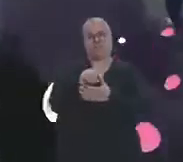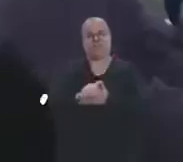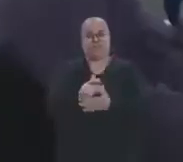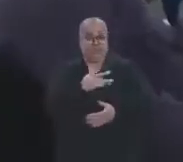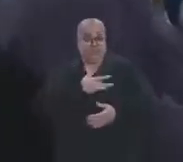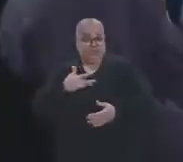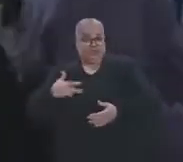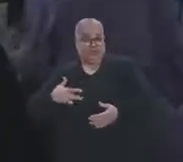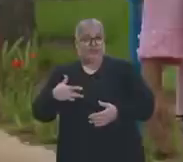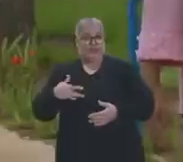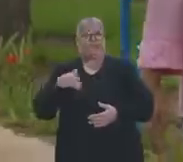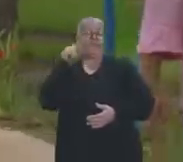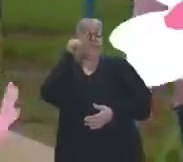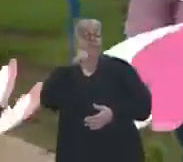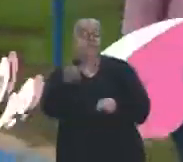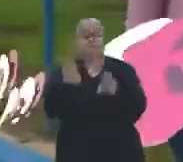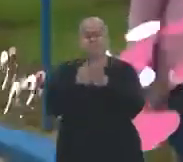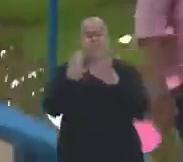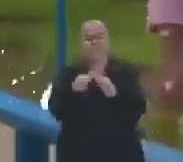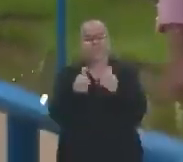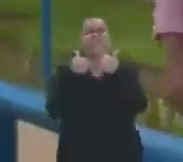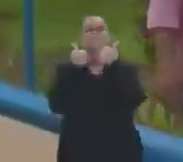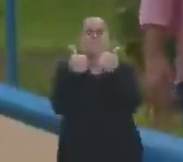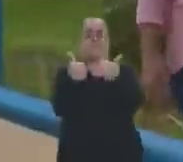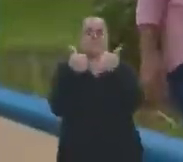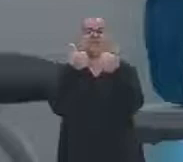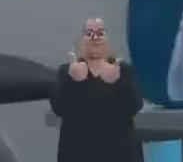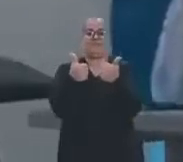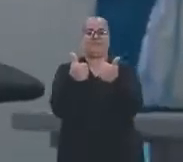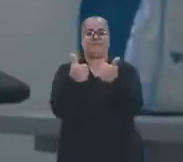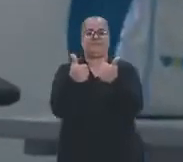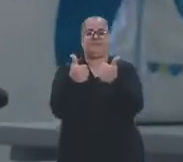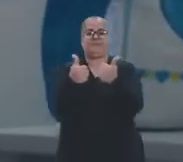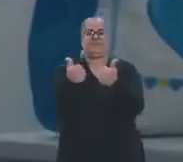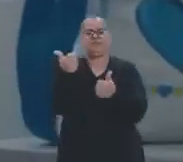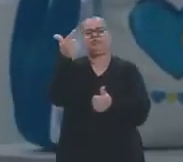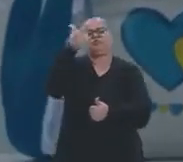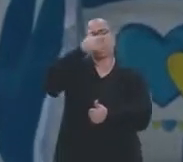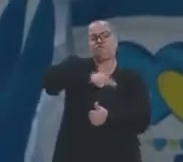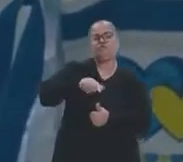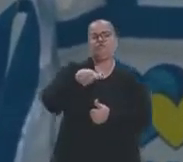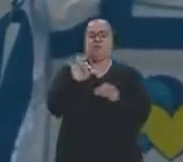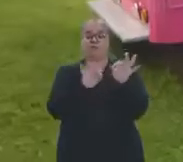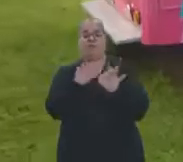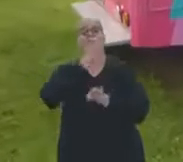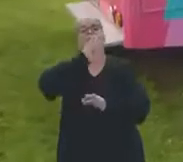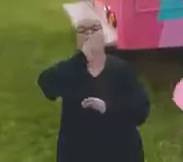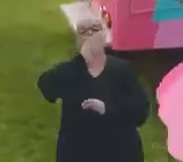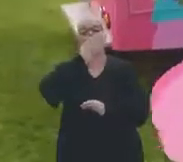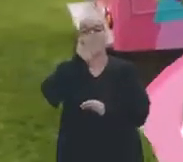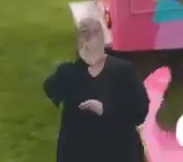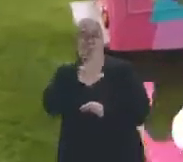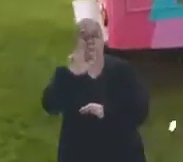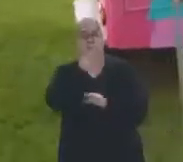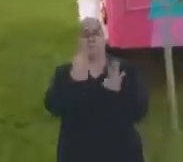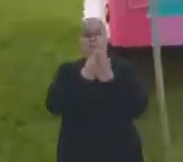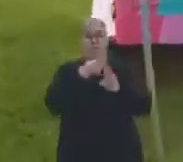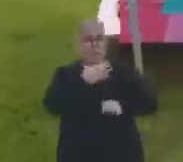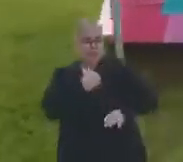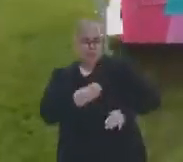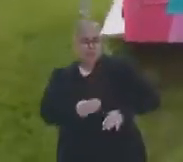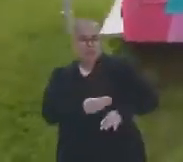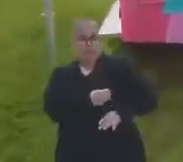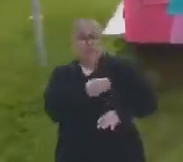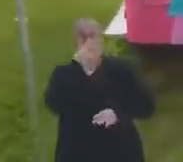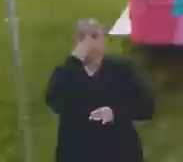A saúde da mulher também ficou mais forte. Com a retomada do Mãe Uberlândia e a implantação do mamógrafo